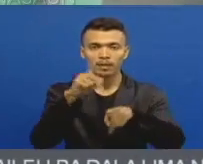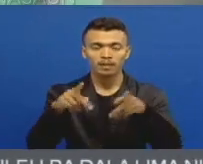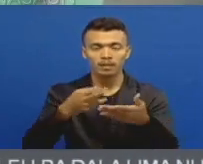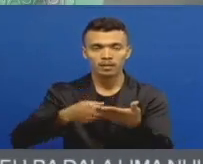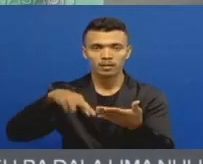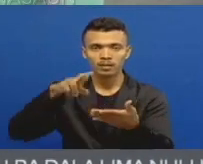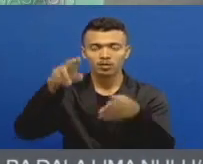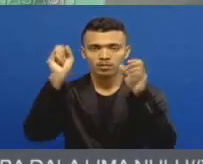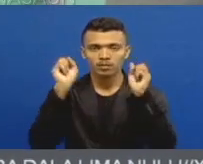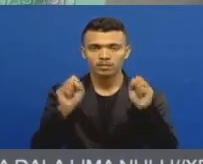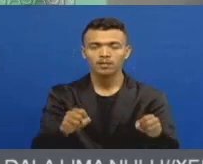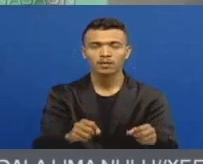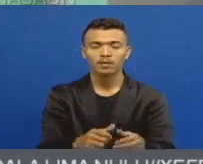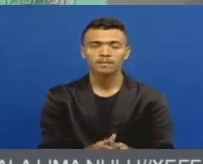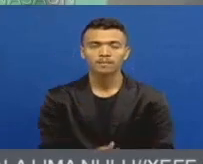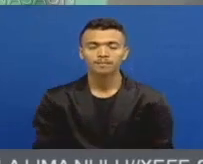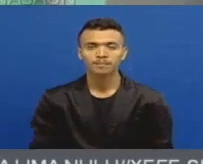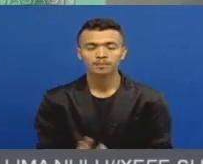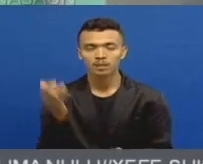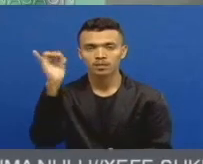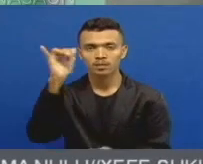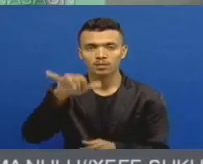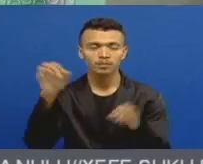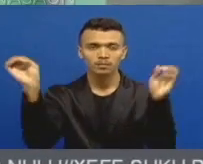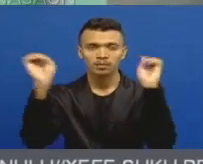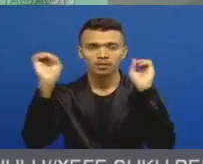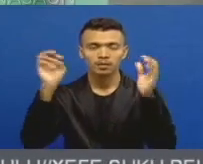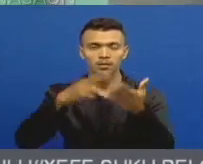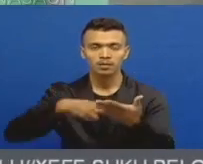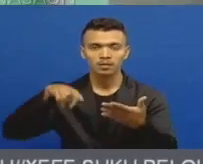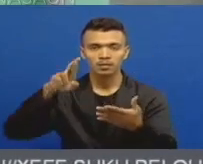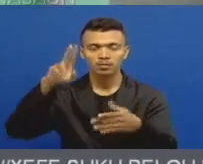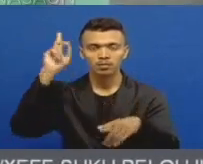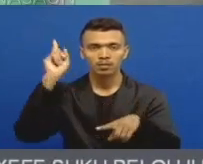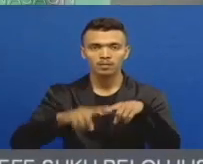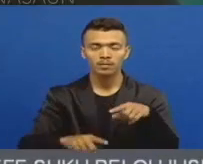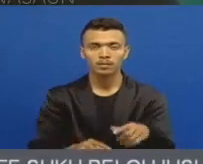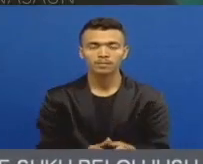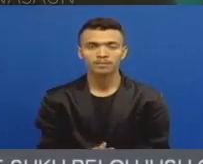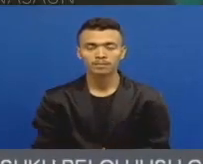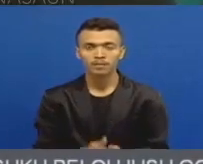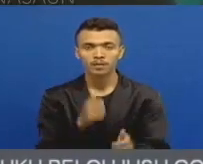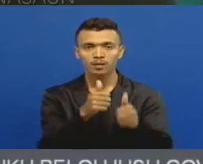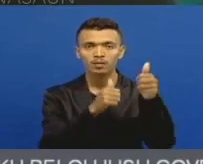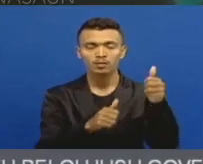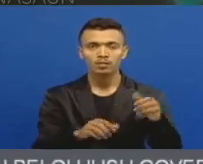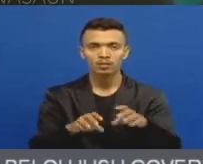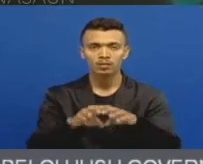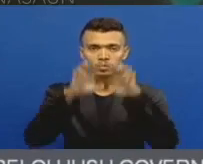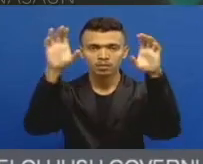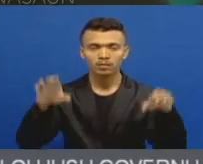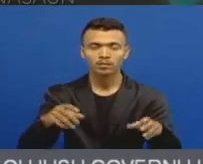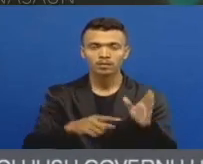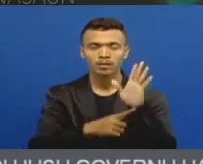tak ne ilegal, ya dokumentus legal. Mebe sira nebe mak la resisto ne anggap ya. Na legal. Baseia ba diploma nebe